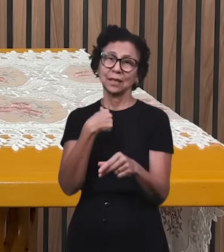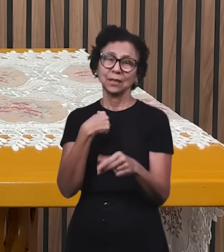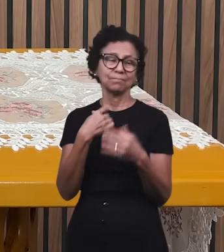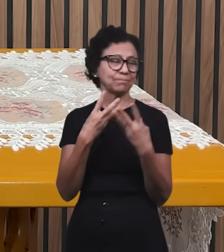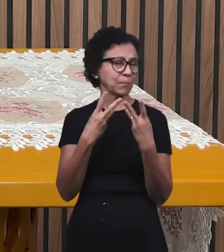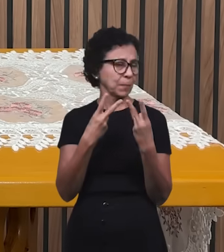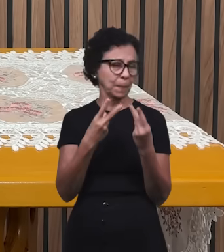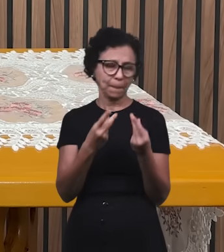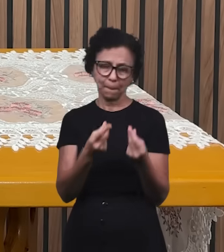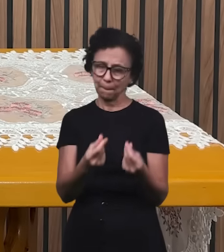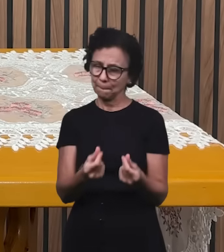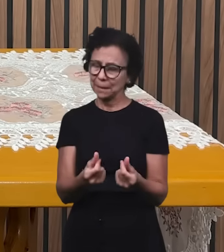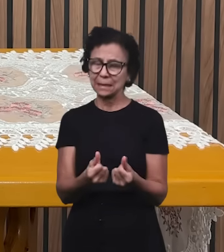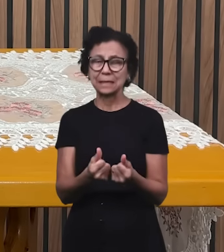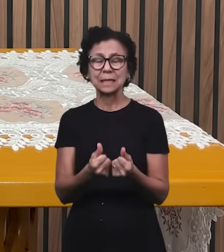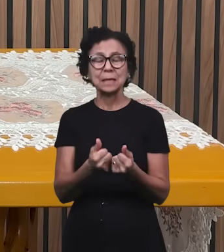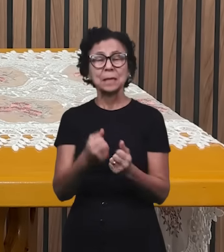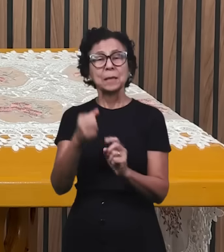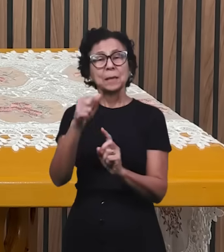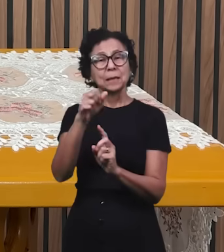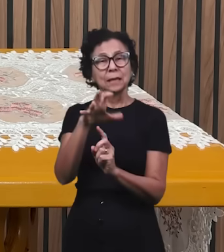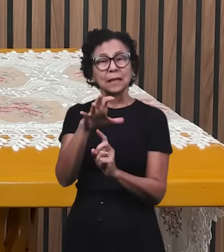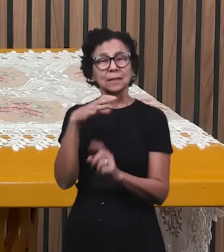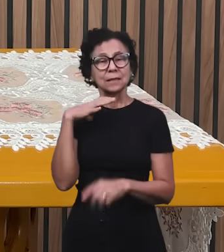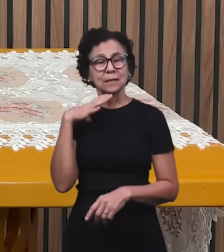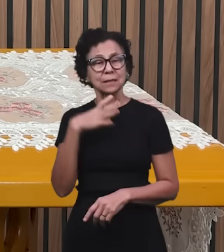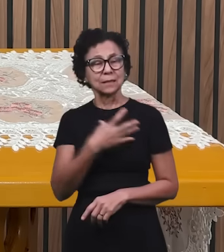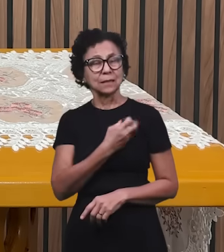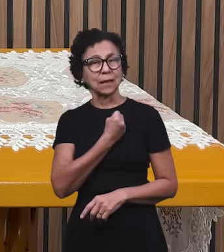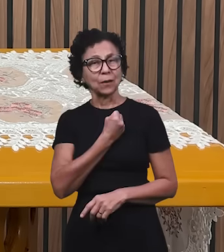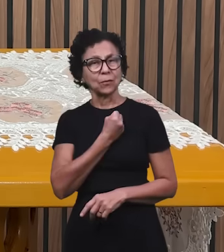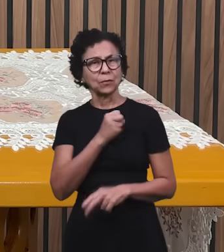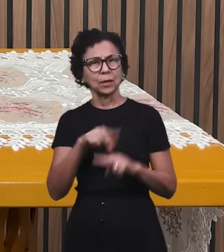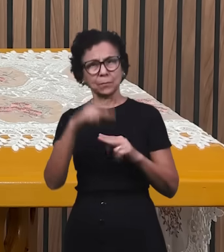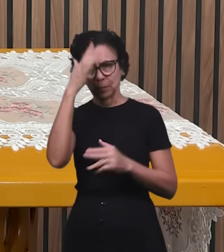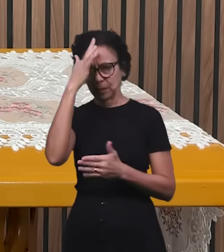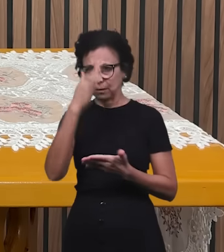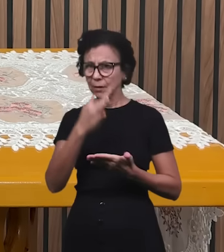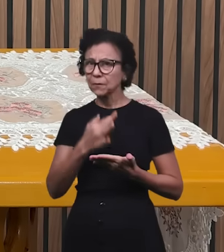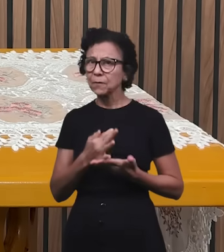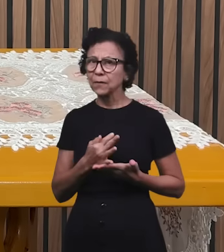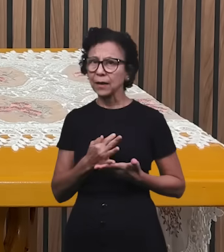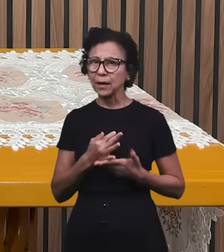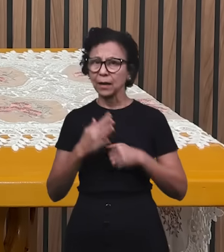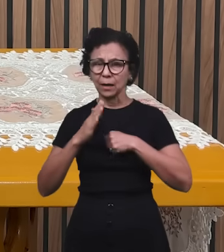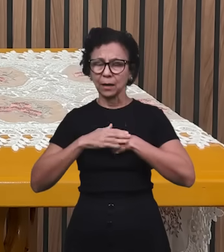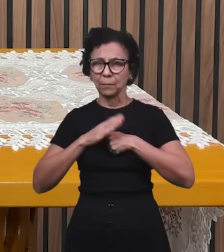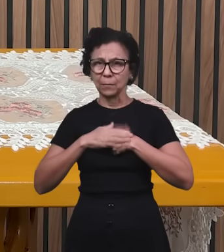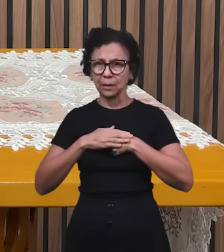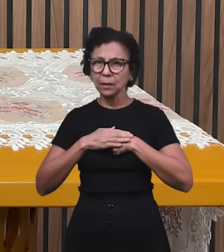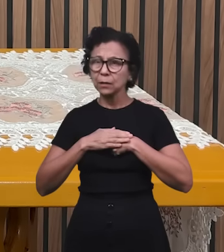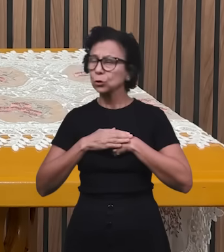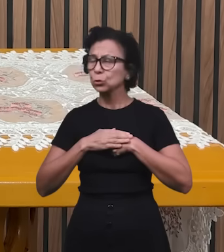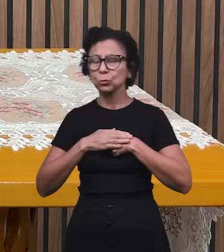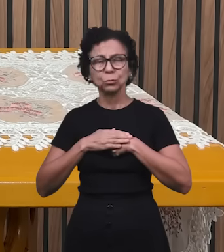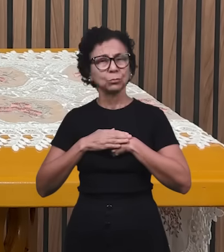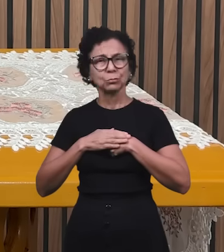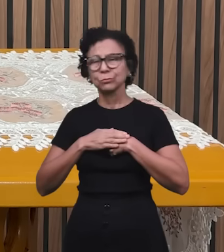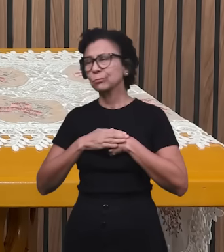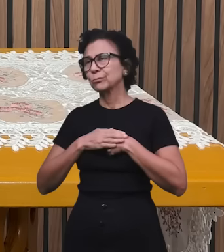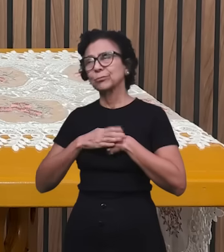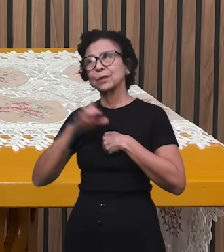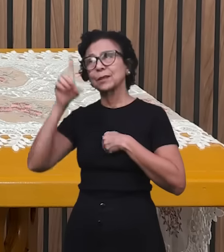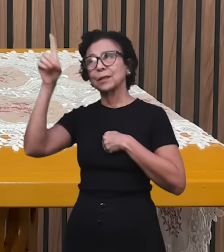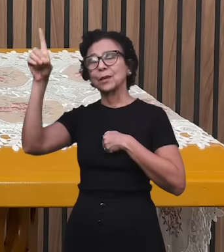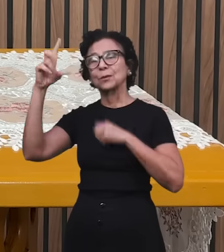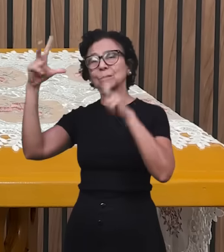imerecido. Pela graça, sois salvos mediante a fé. Isso não vem de nós, é dom de Deus. Então,